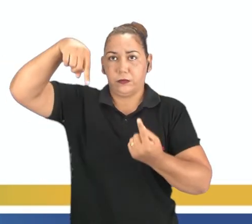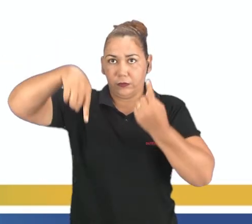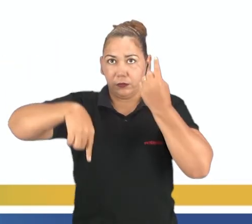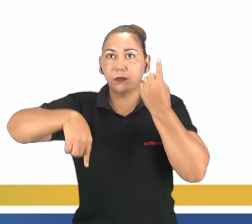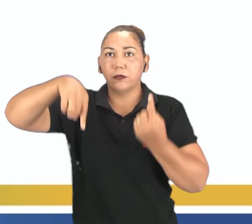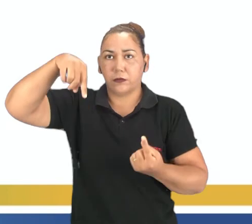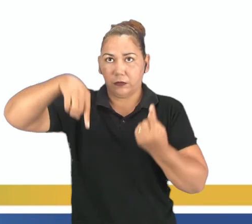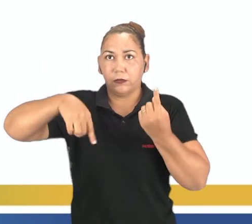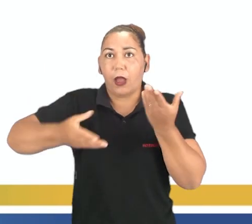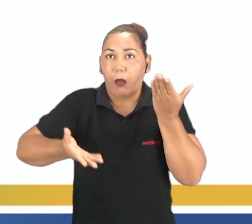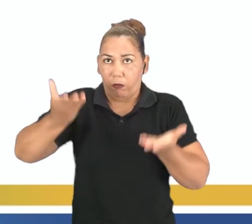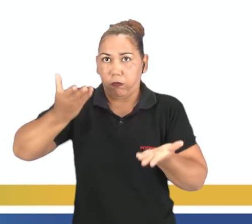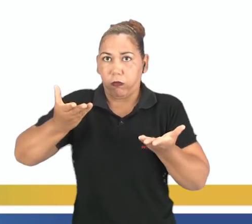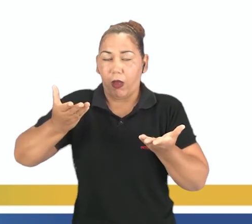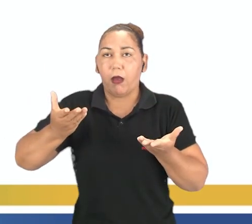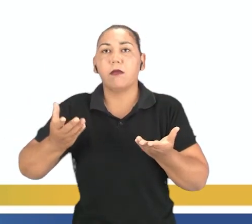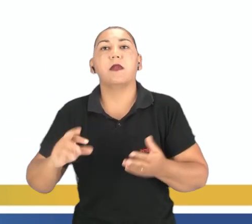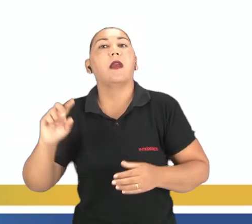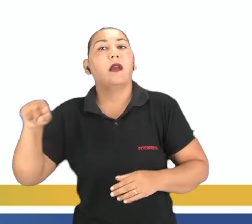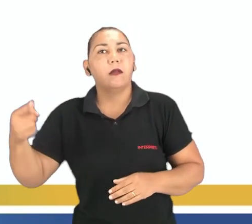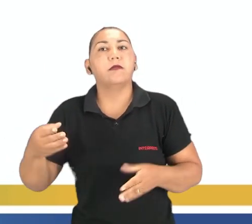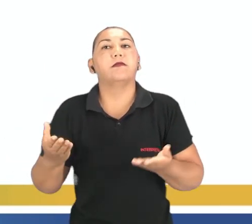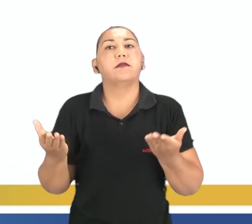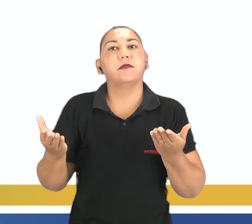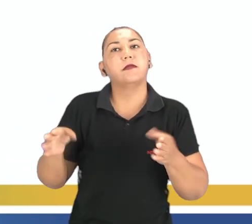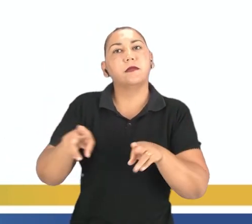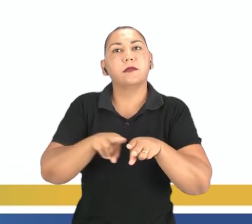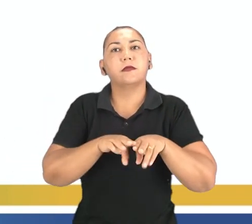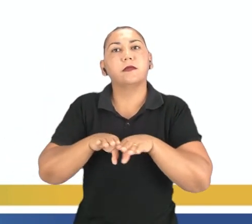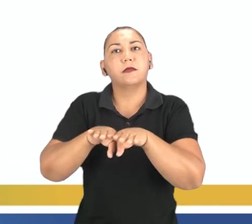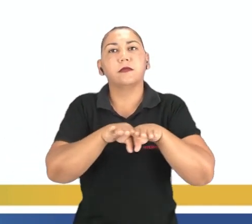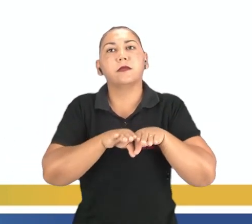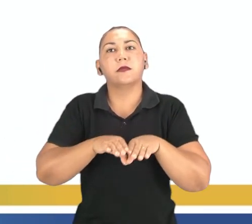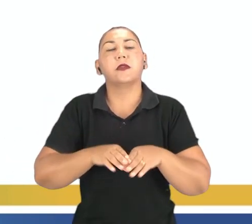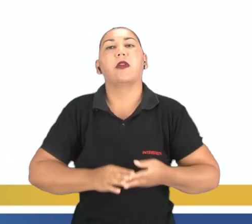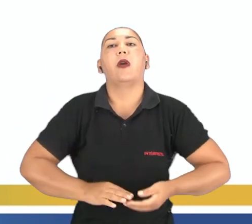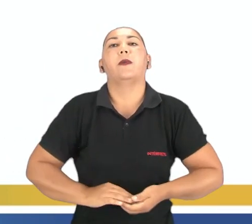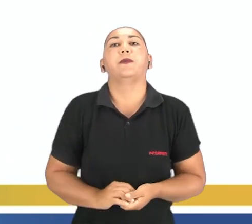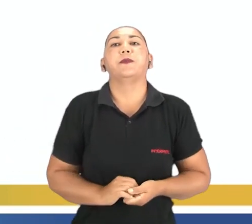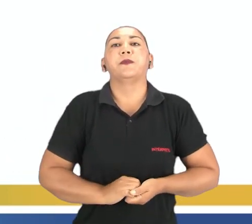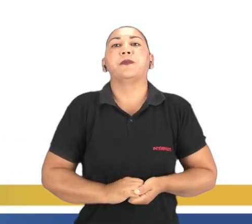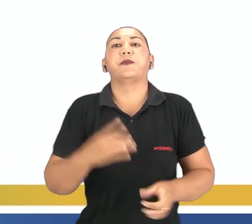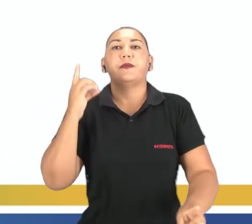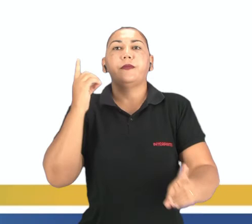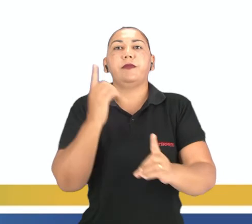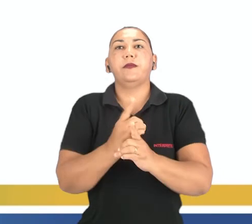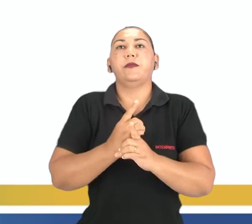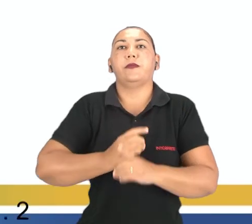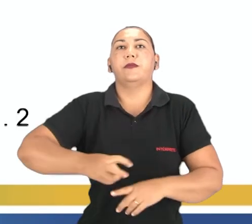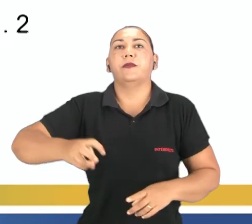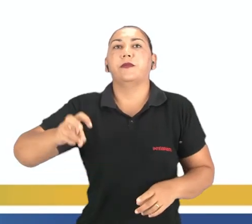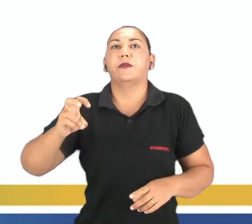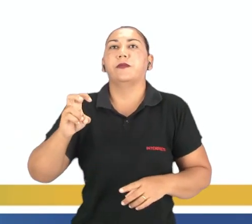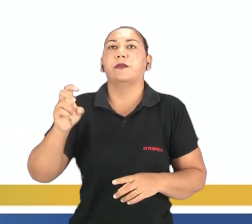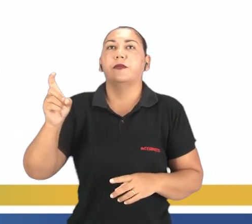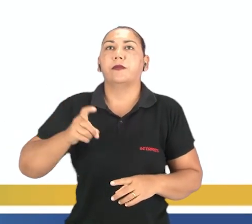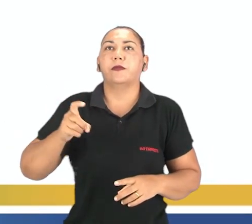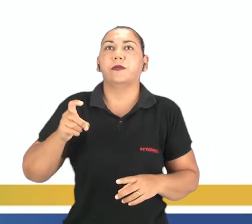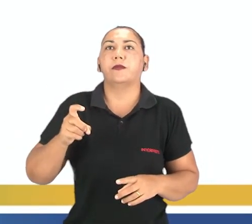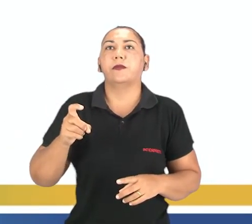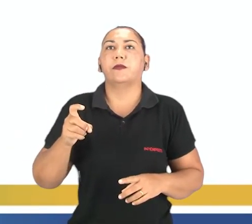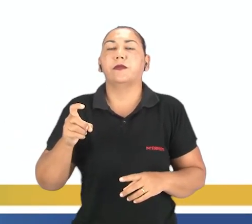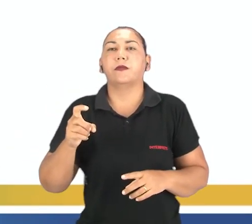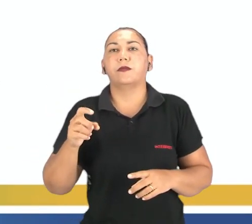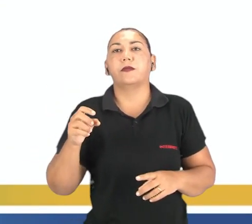a gente vai aplicar a propriedade fundamental das proporções e vai encontrar x vezes 75 é igual a 50